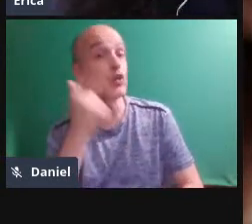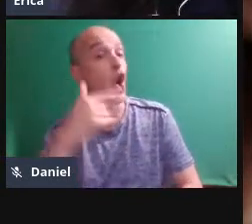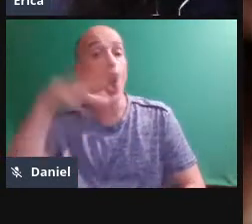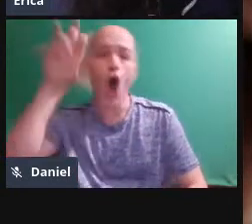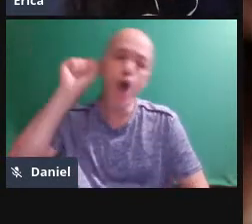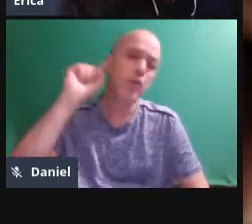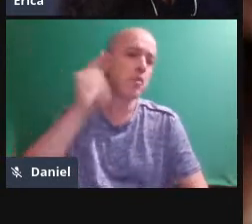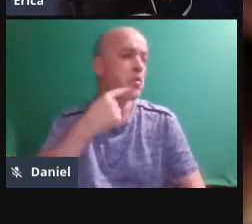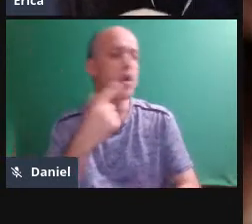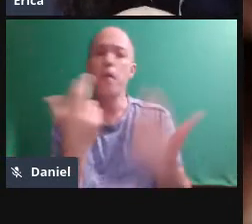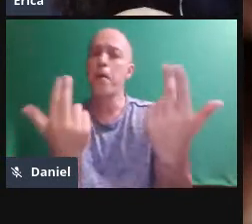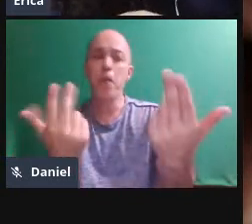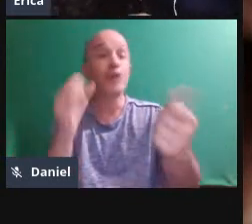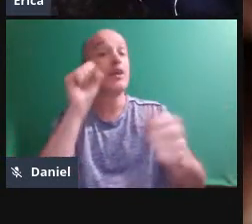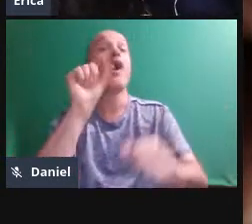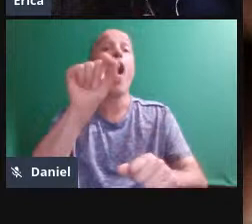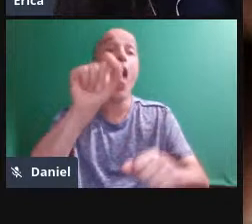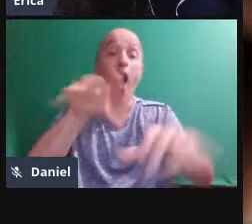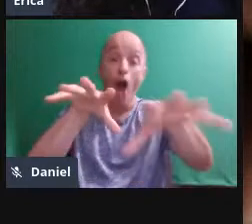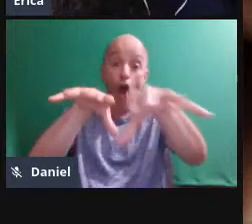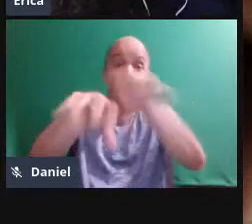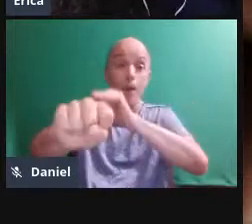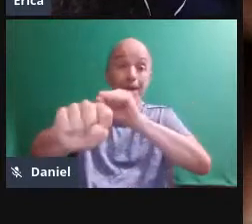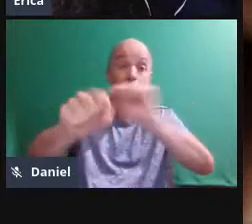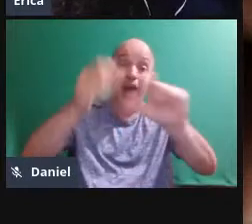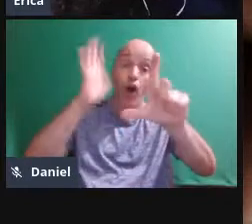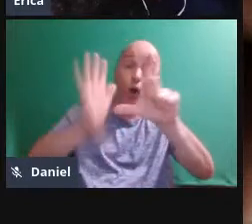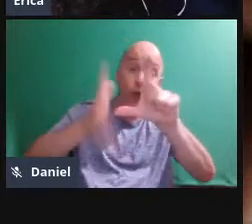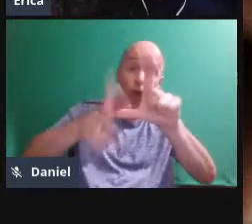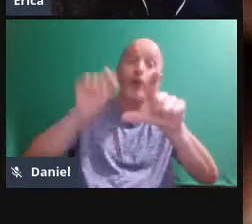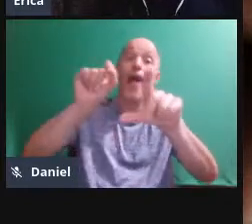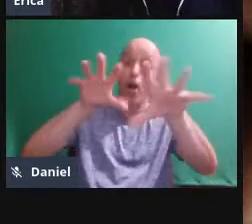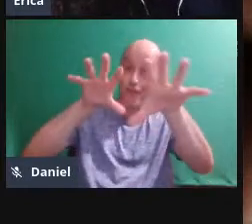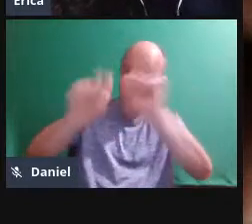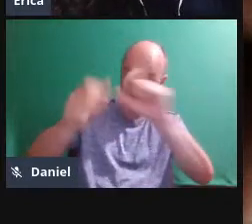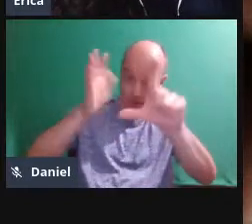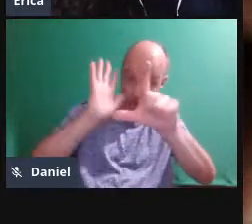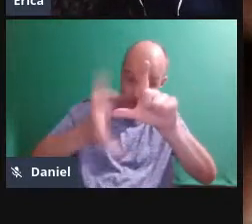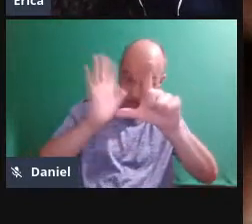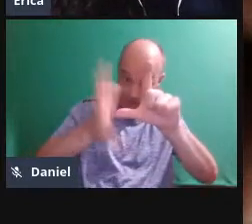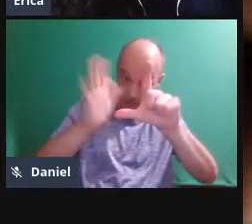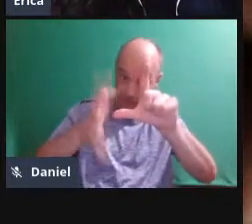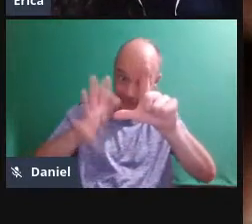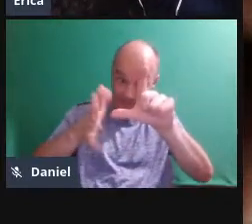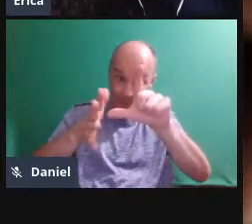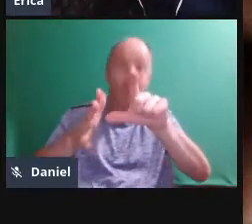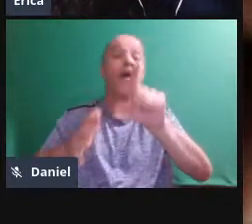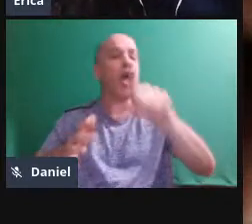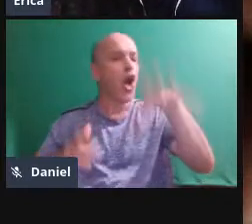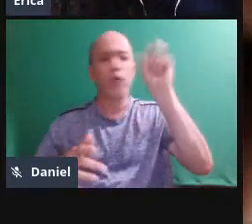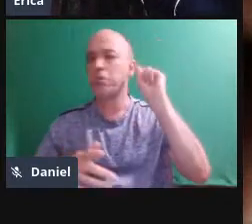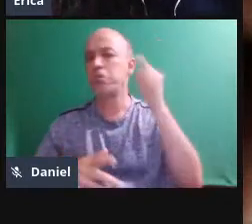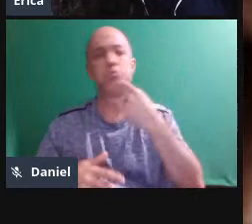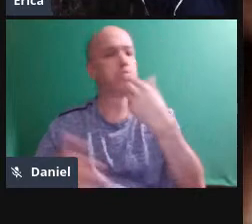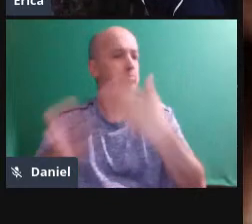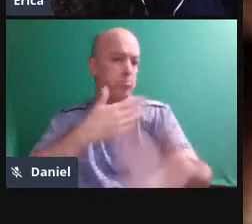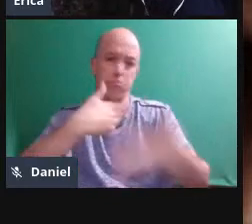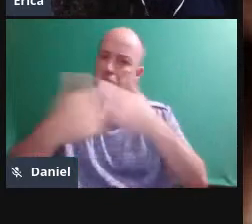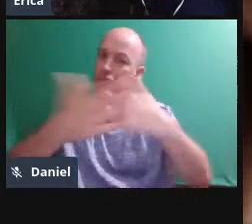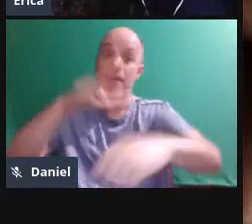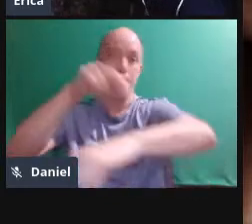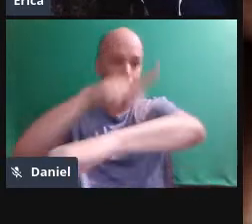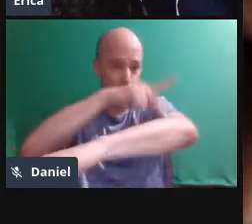de professores surdos, de instrutores surdos e ouvintes, fala da formação em letras libras,